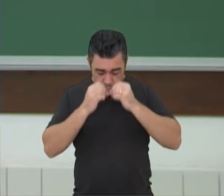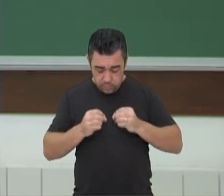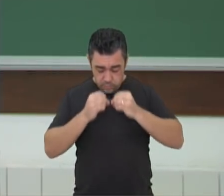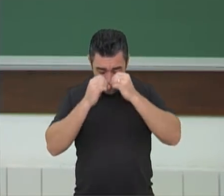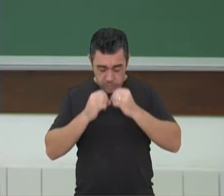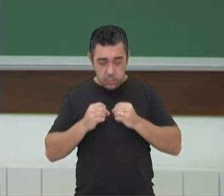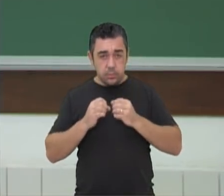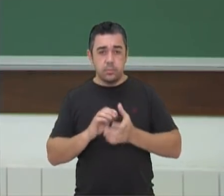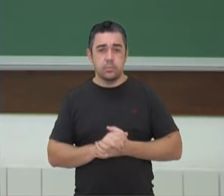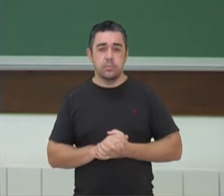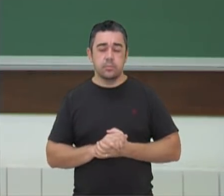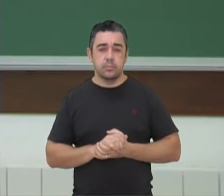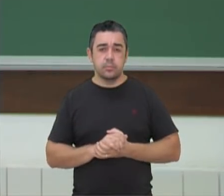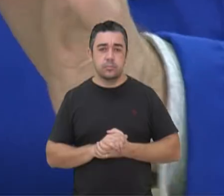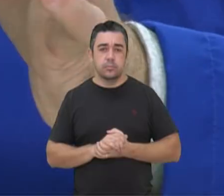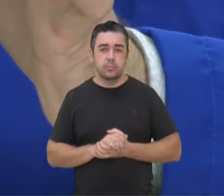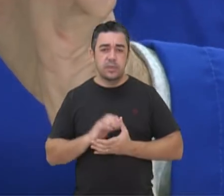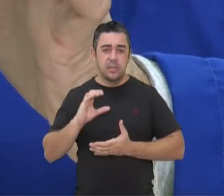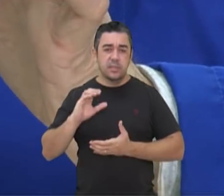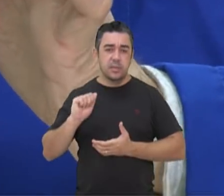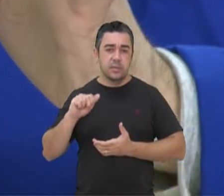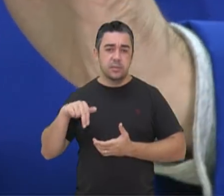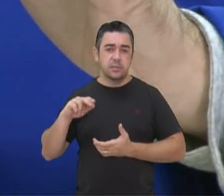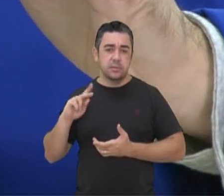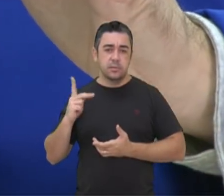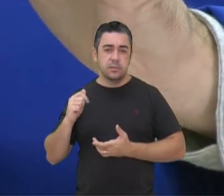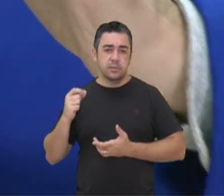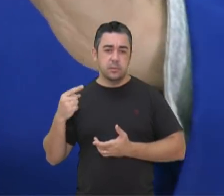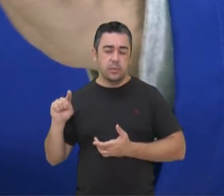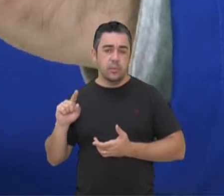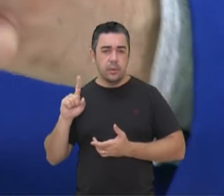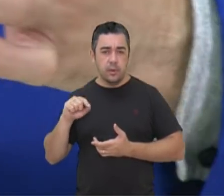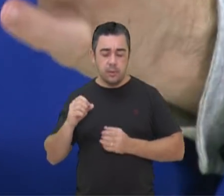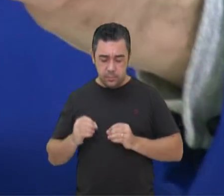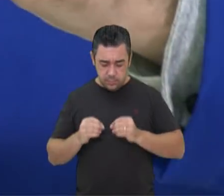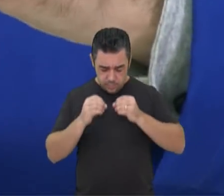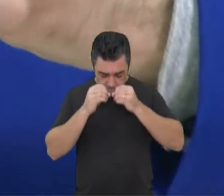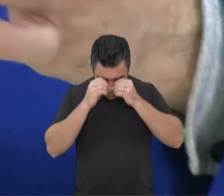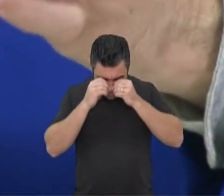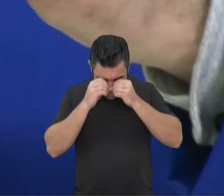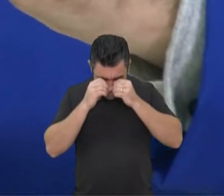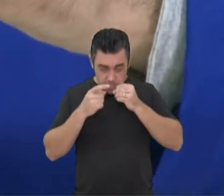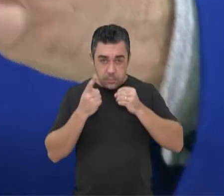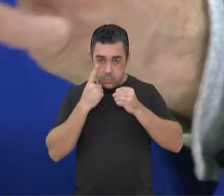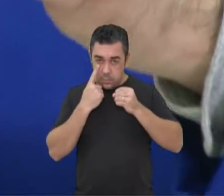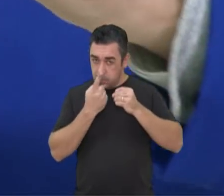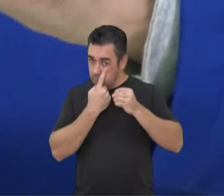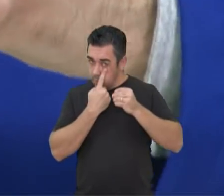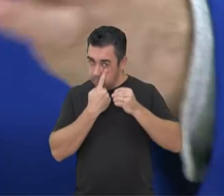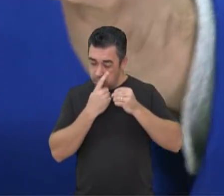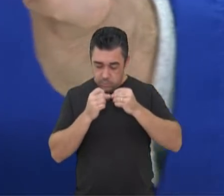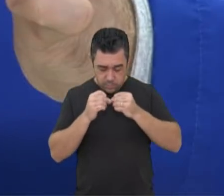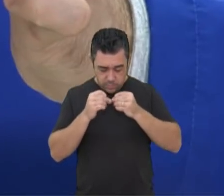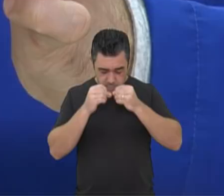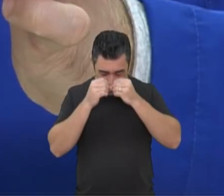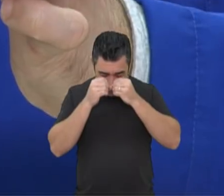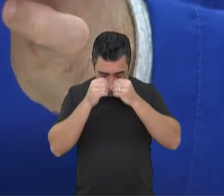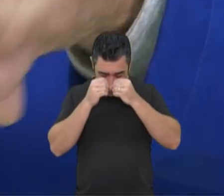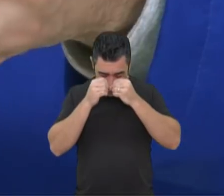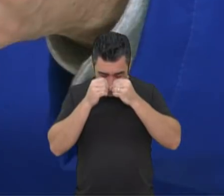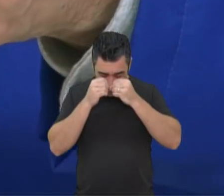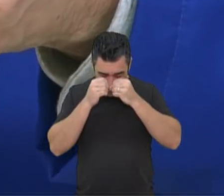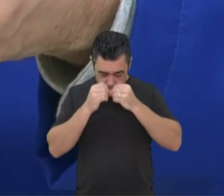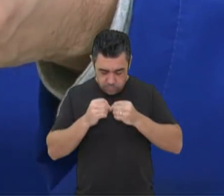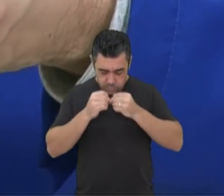canhão, está aqui. É essa região que conduz, que eu tenho a minha lente, né, ocular, e eu vou